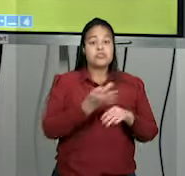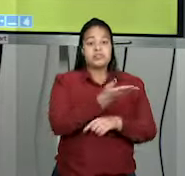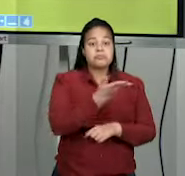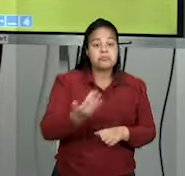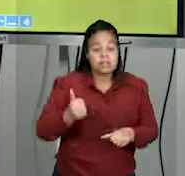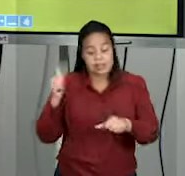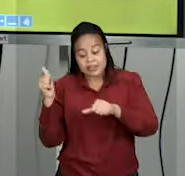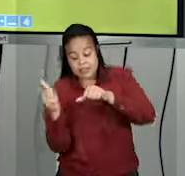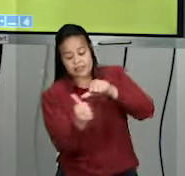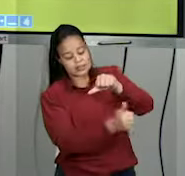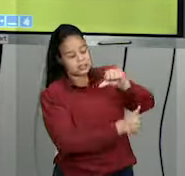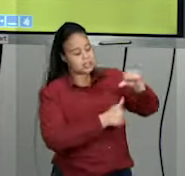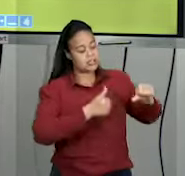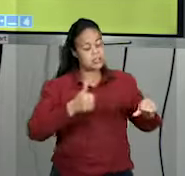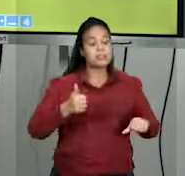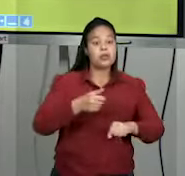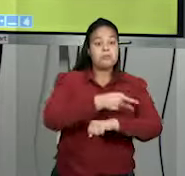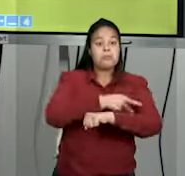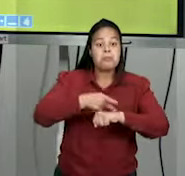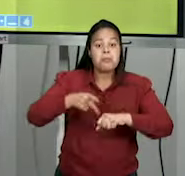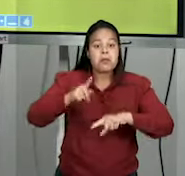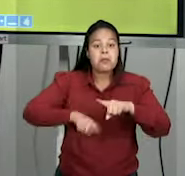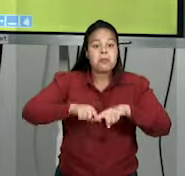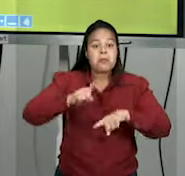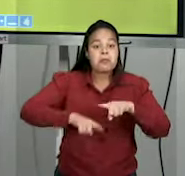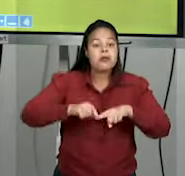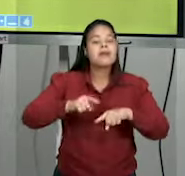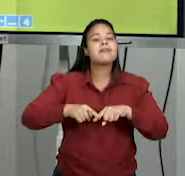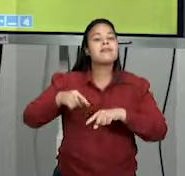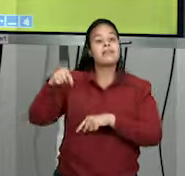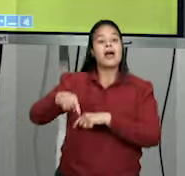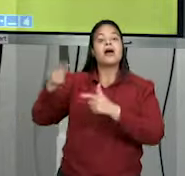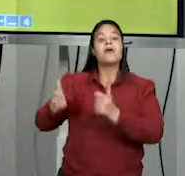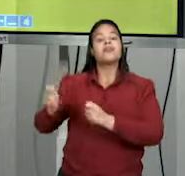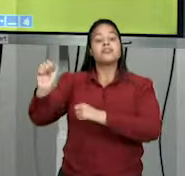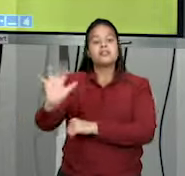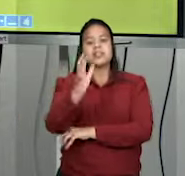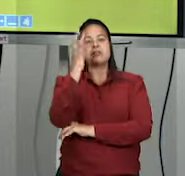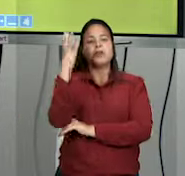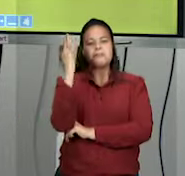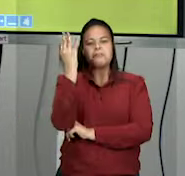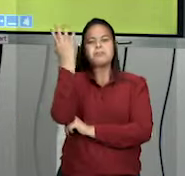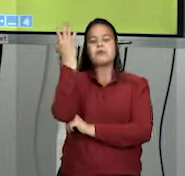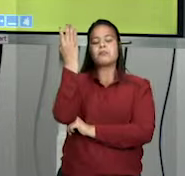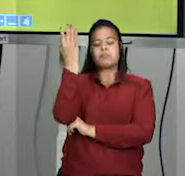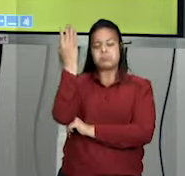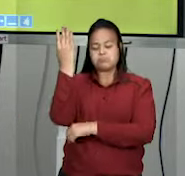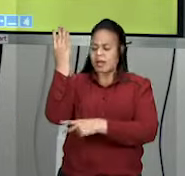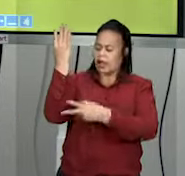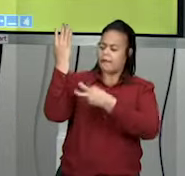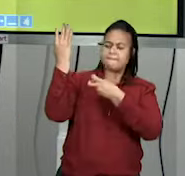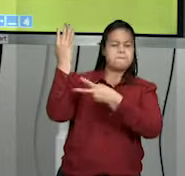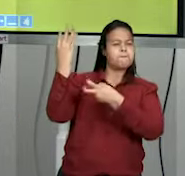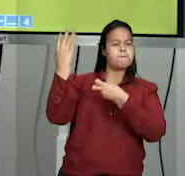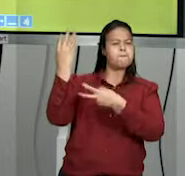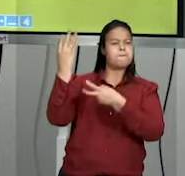transforme aquela matéria-prima que está lá na natureza, né, da madeira, da